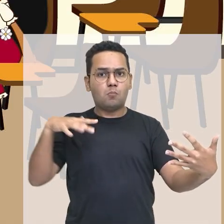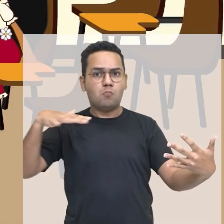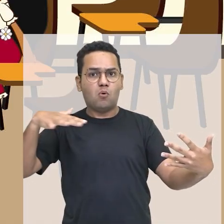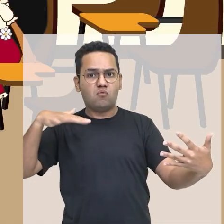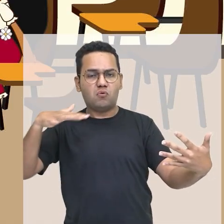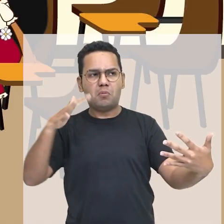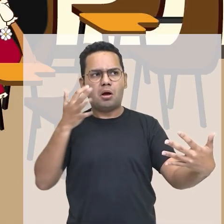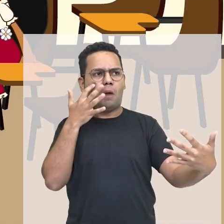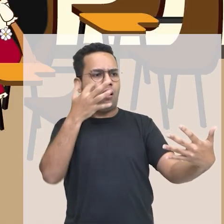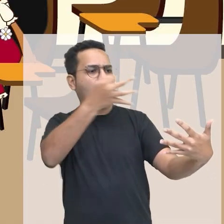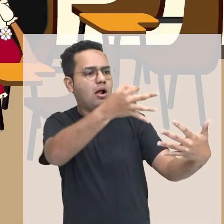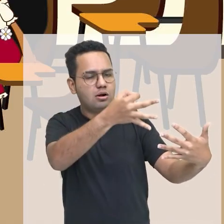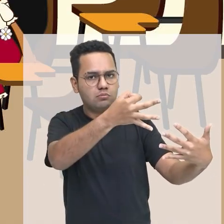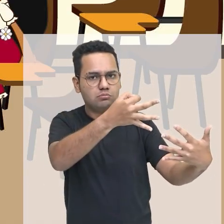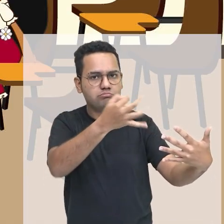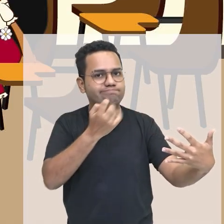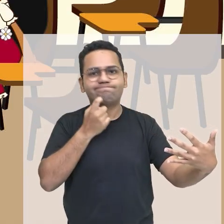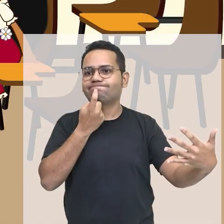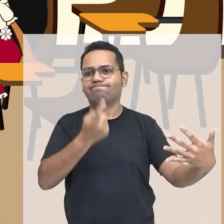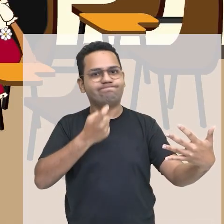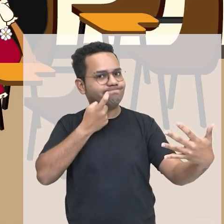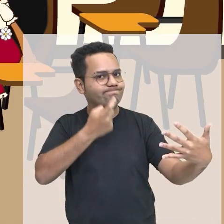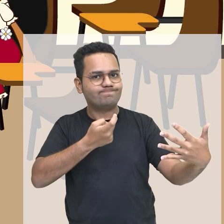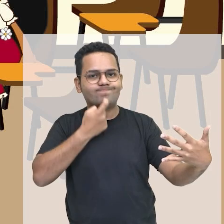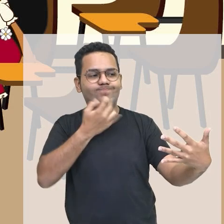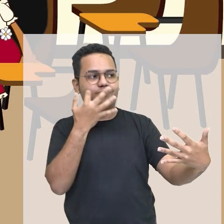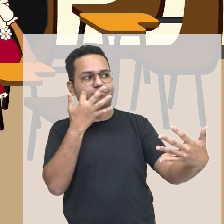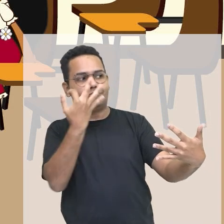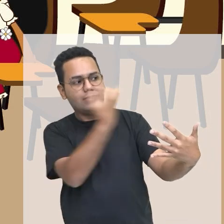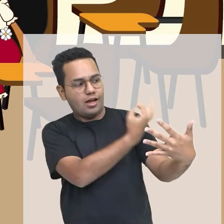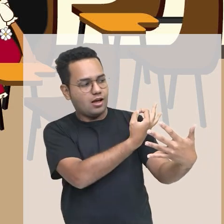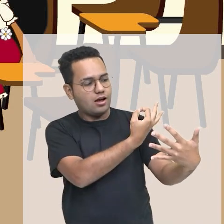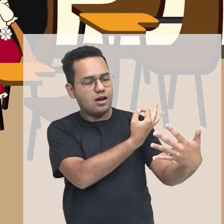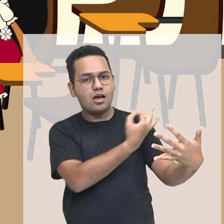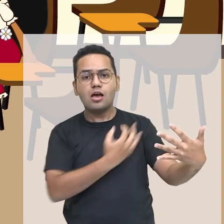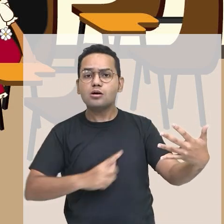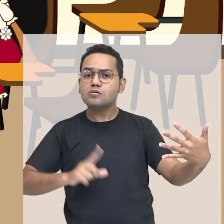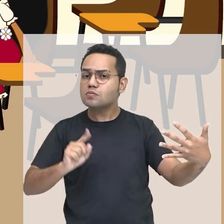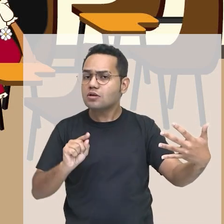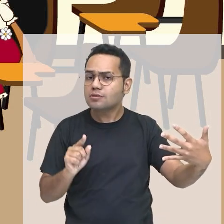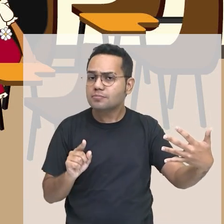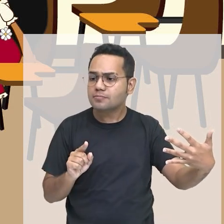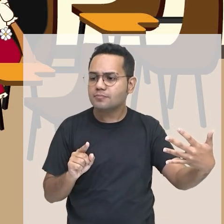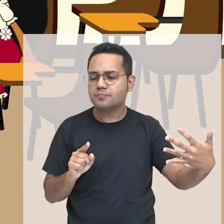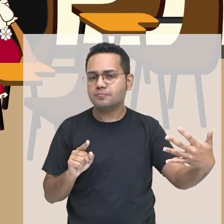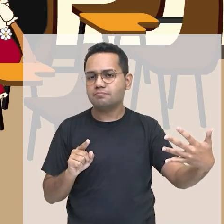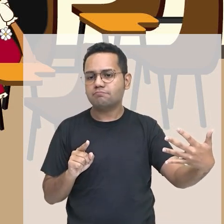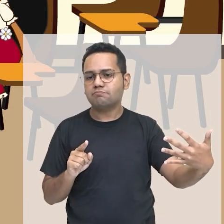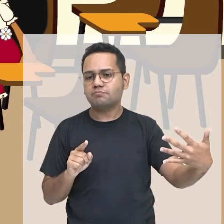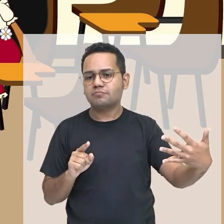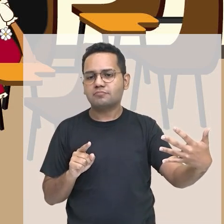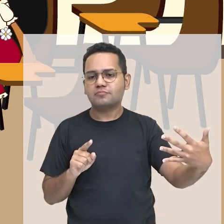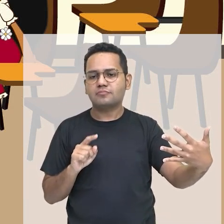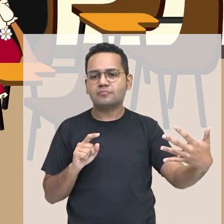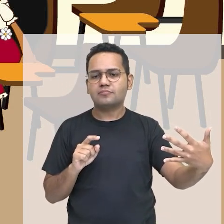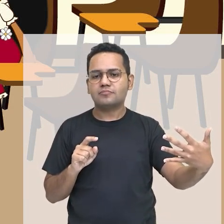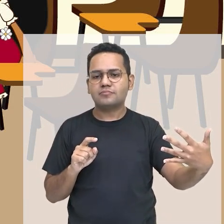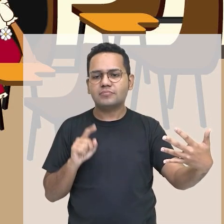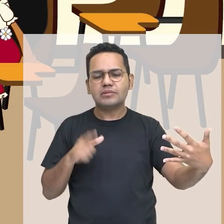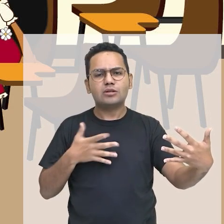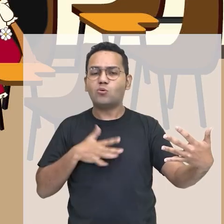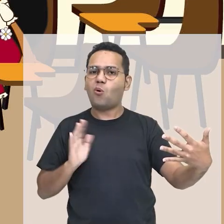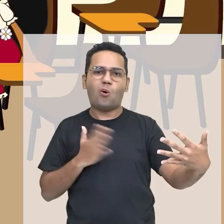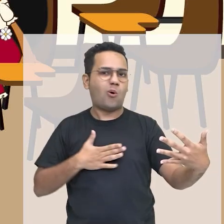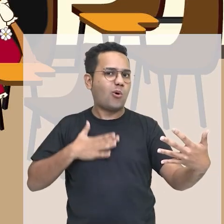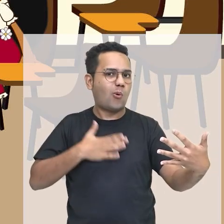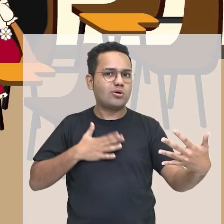vez para quem estava falando, né, isso é uma linguagem muito, um indicativo muito grande de que